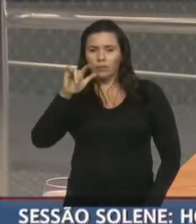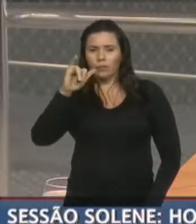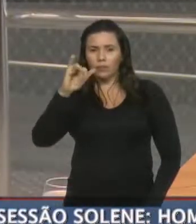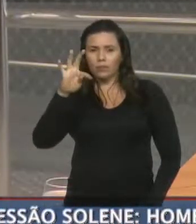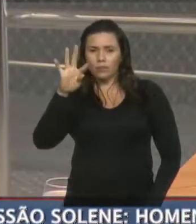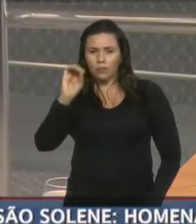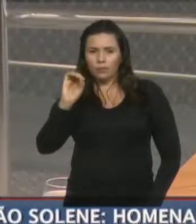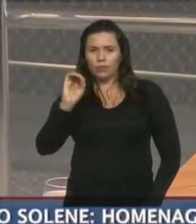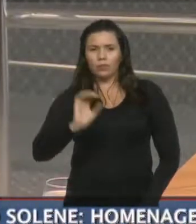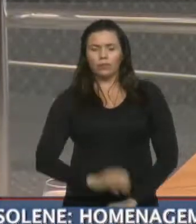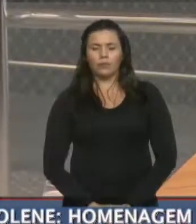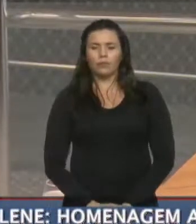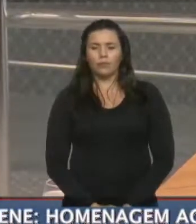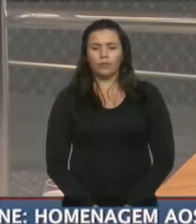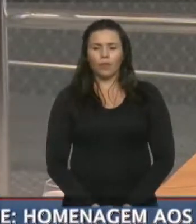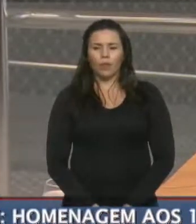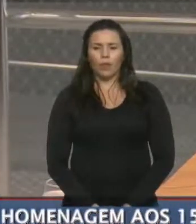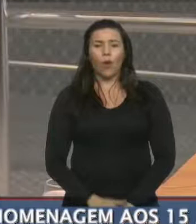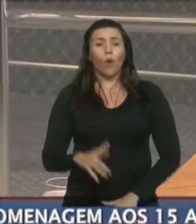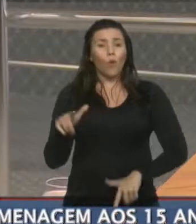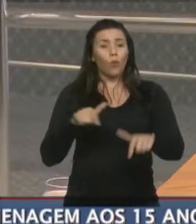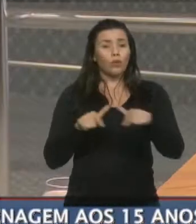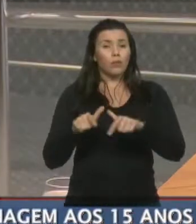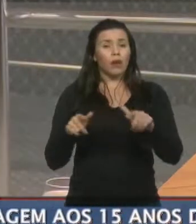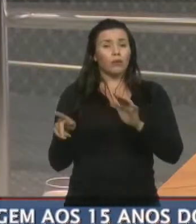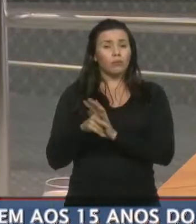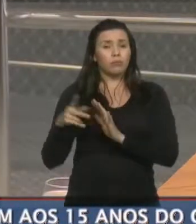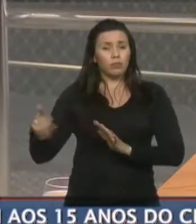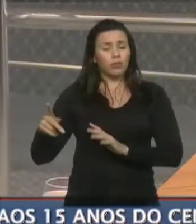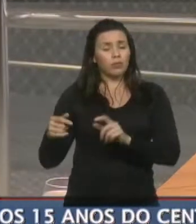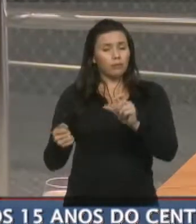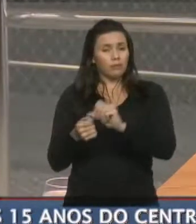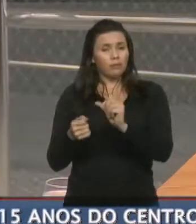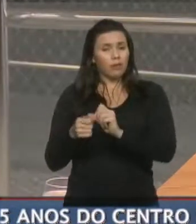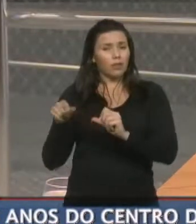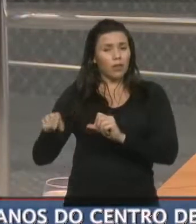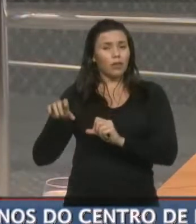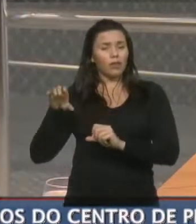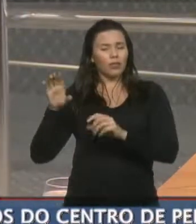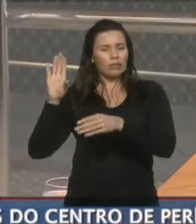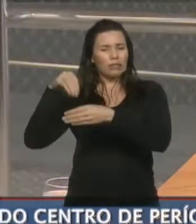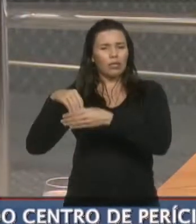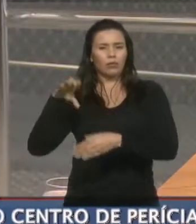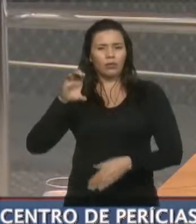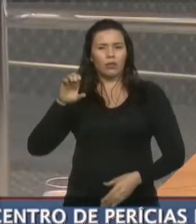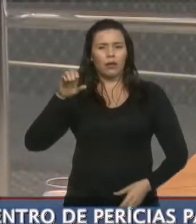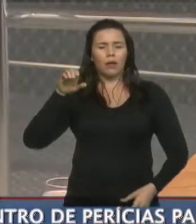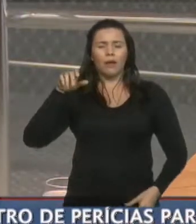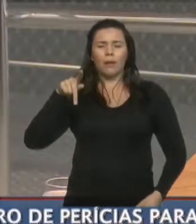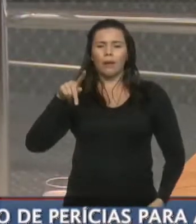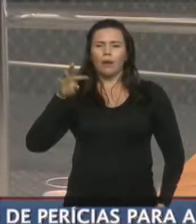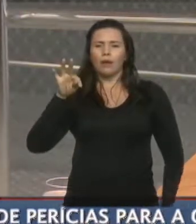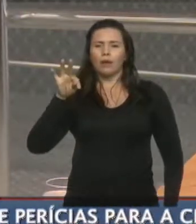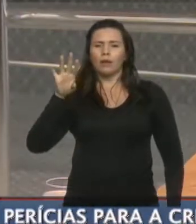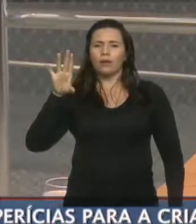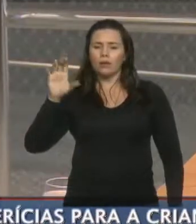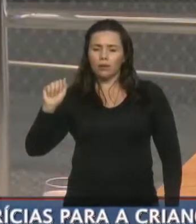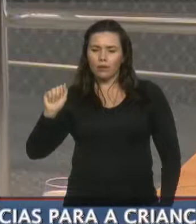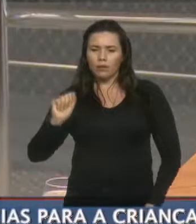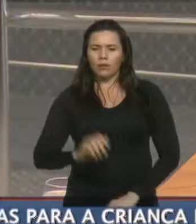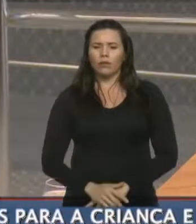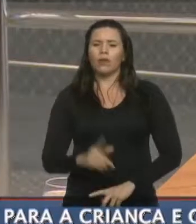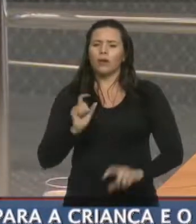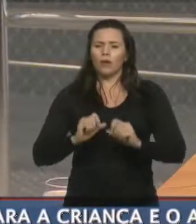lá é um movimento de empoderamento da nossa democracia pelo reconhecimento da necessidade